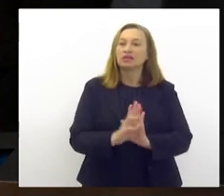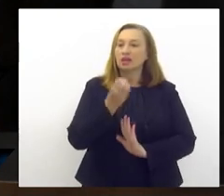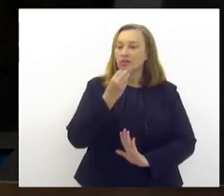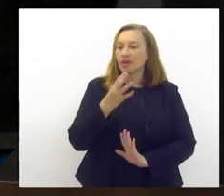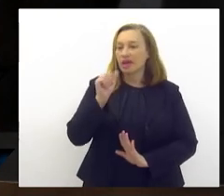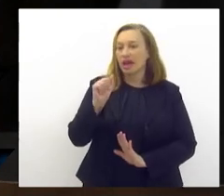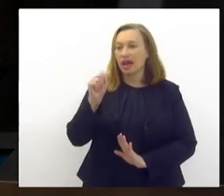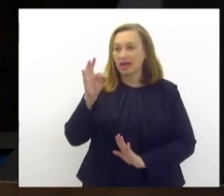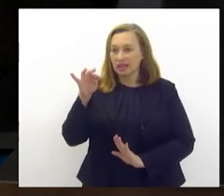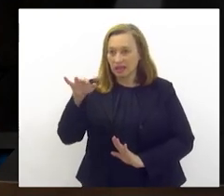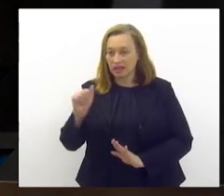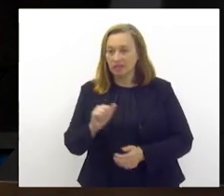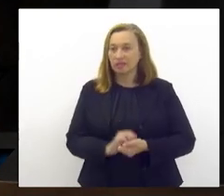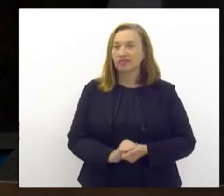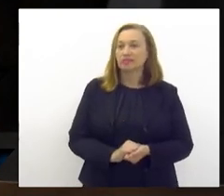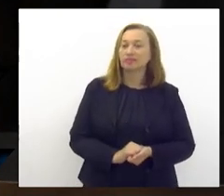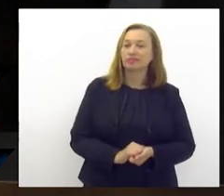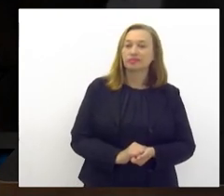neste parlamento.